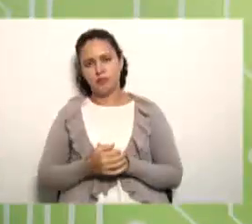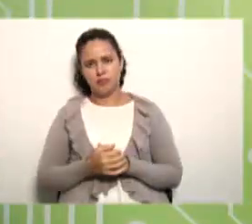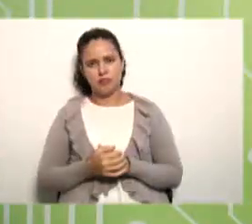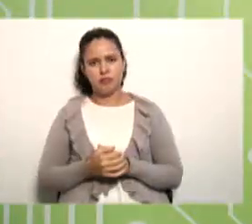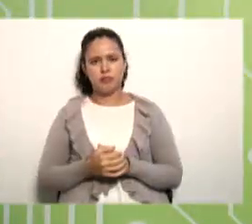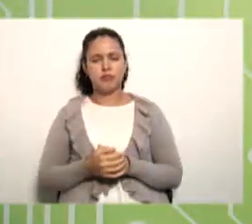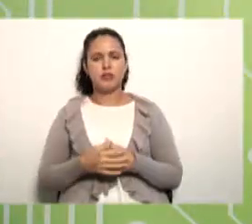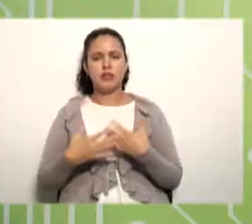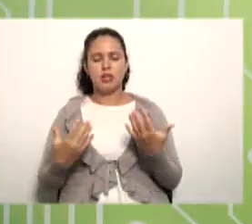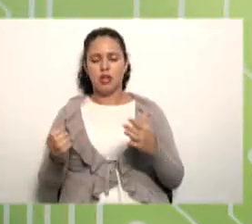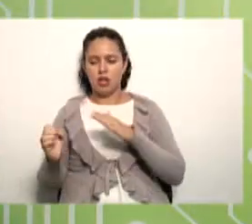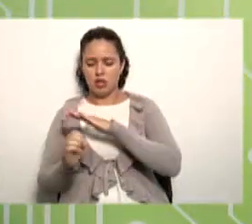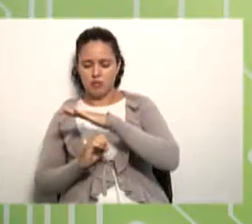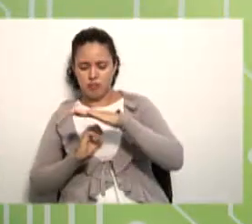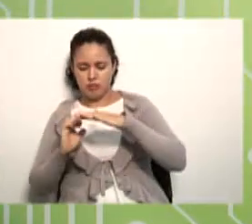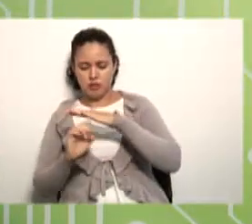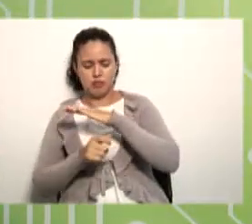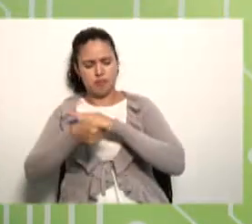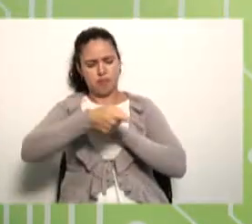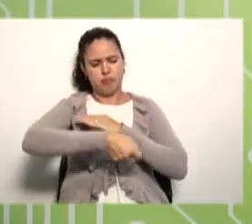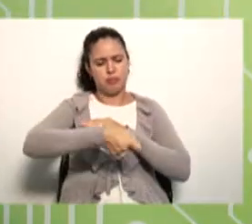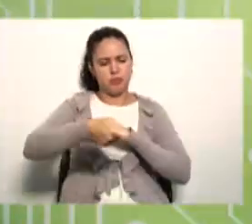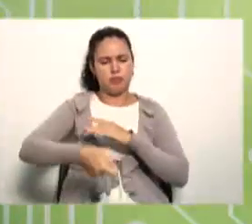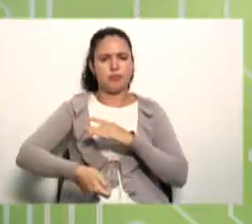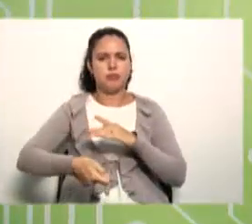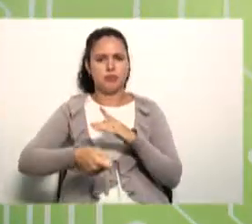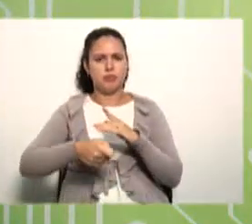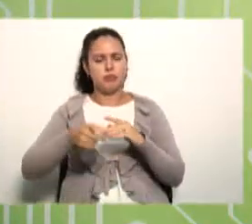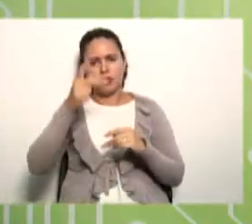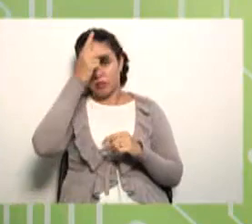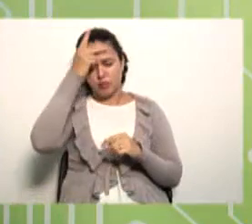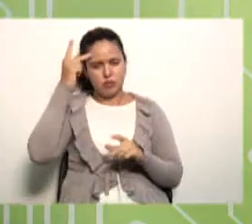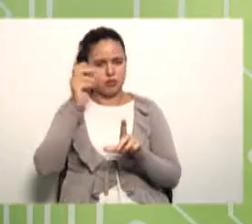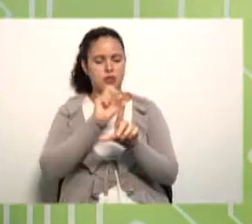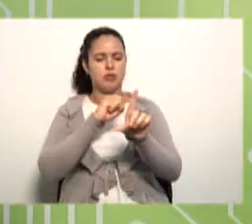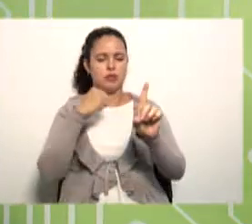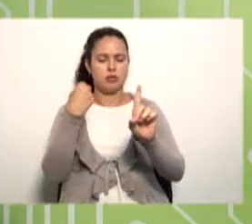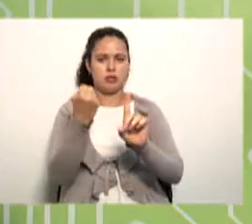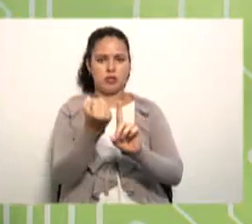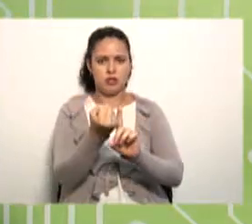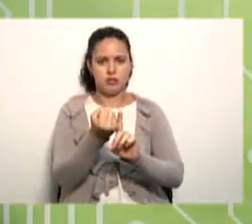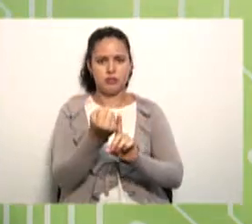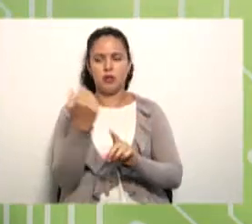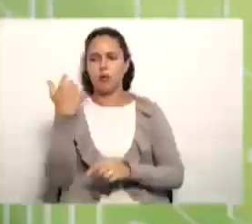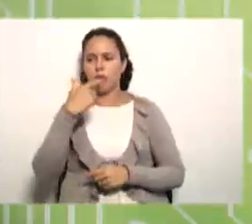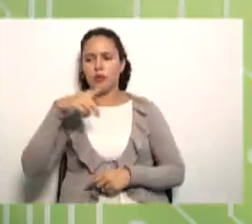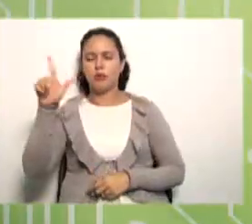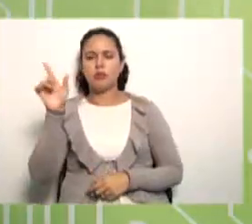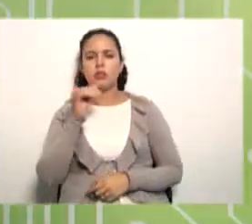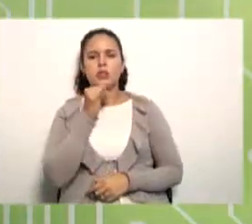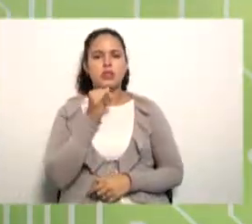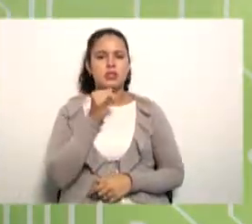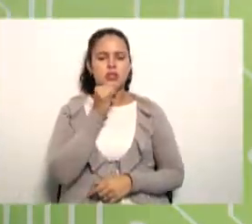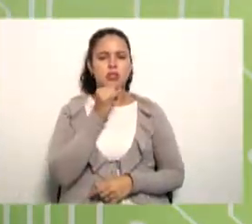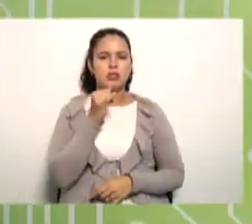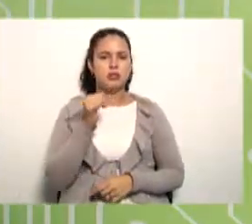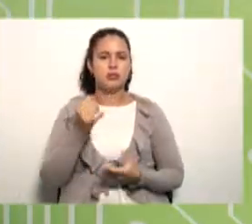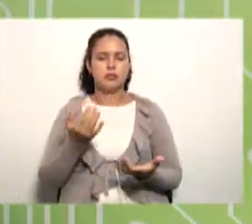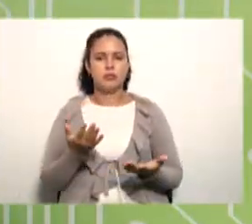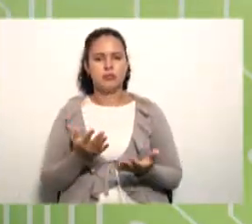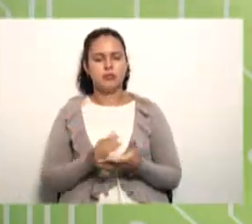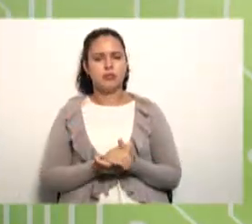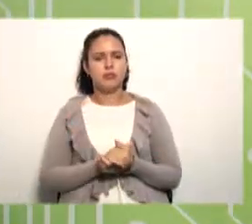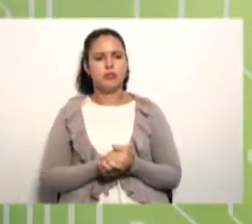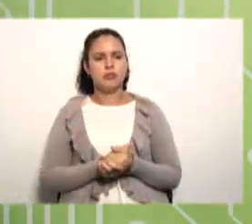tem um grande poder em cima da população. Outro exemplo disso é quando algum tipo de serviço gera um grande